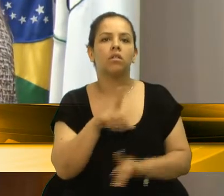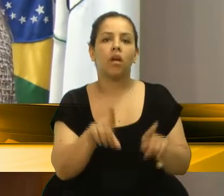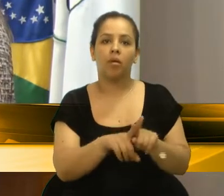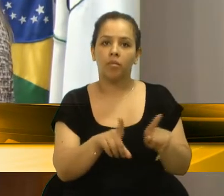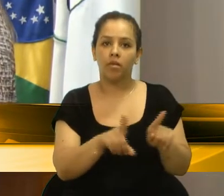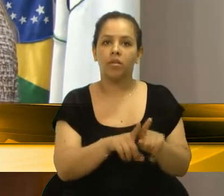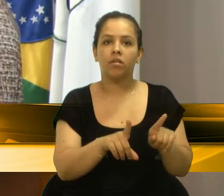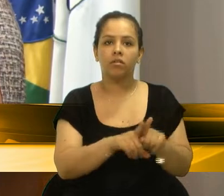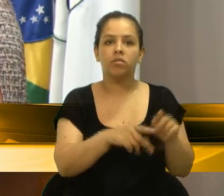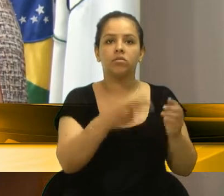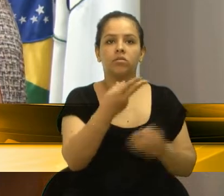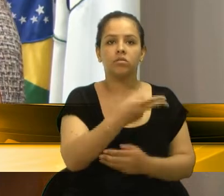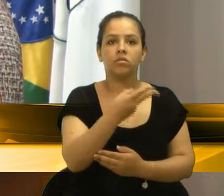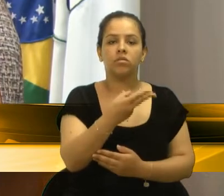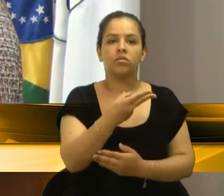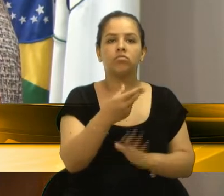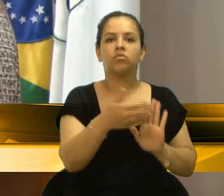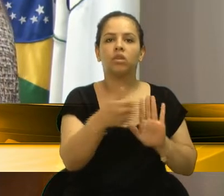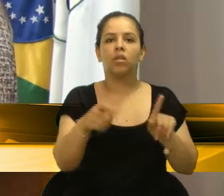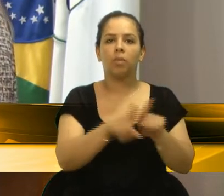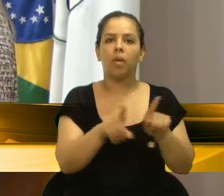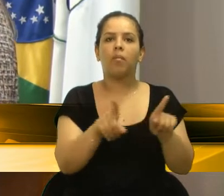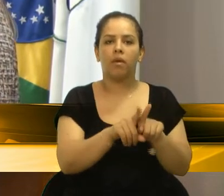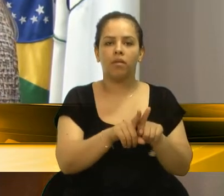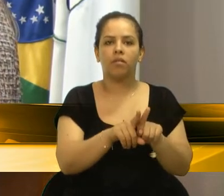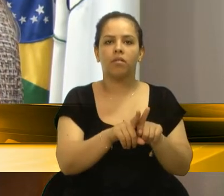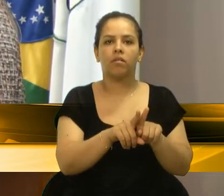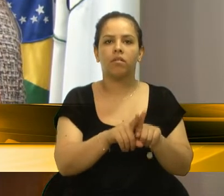instância indeferindo também.